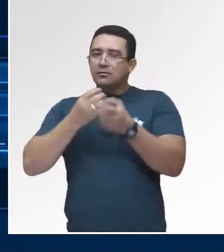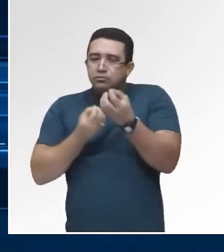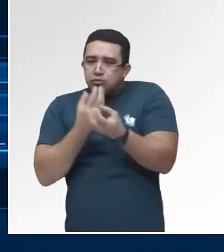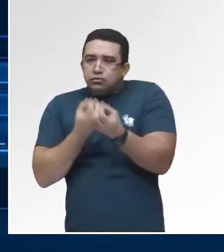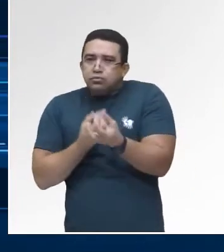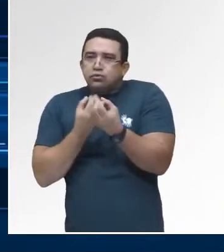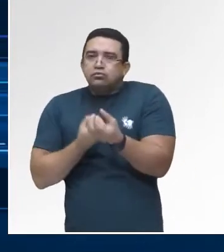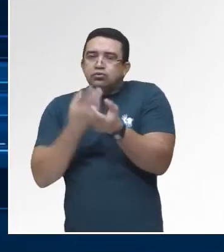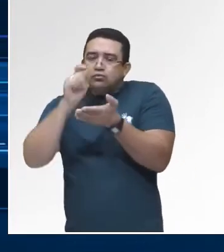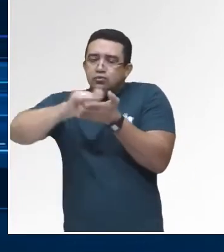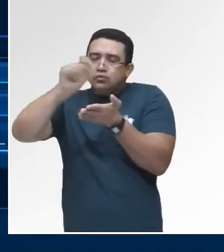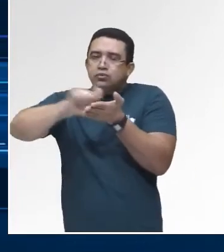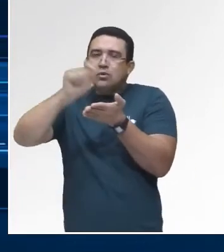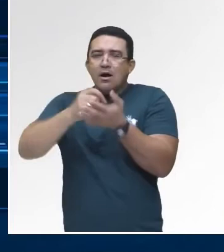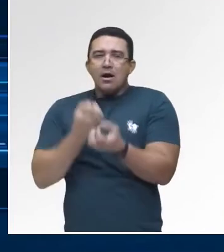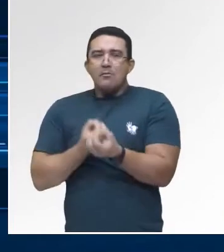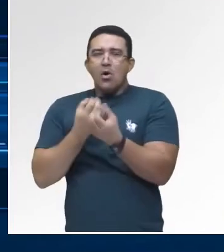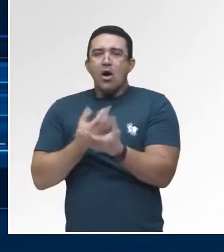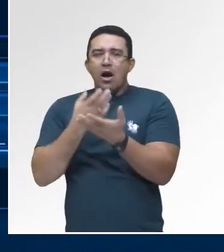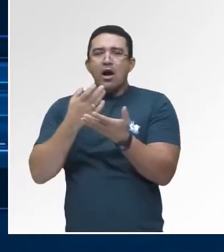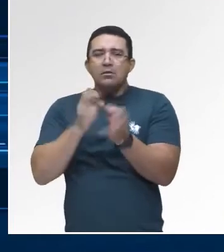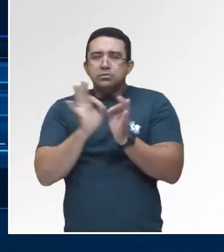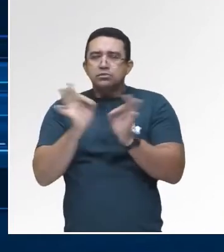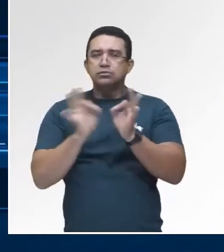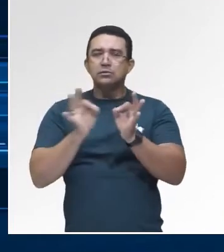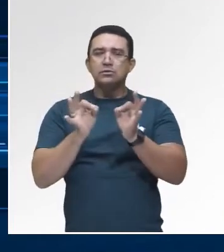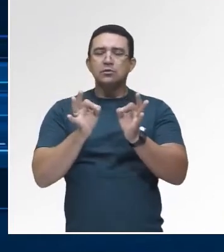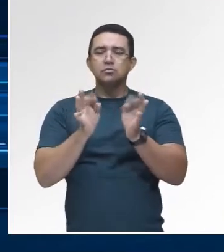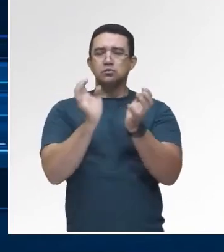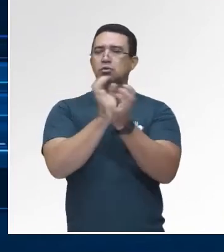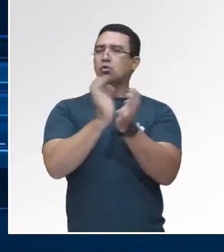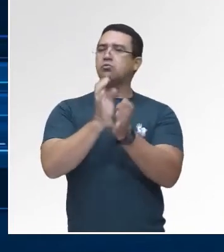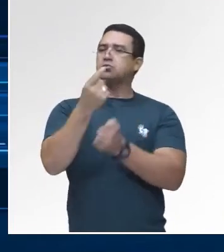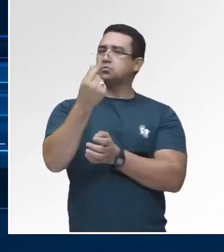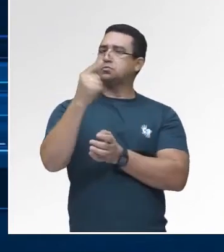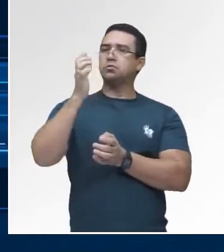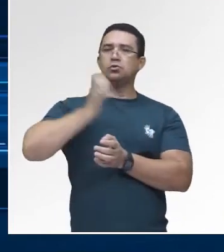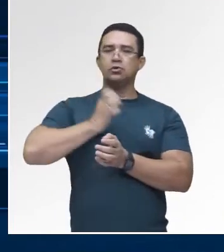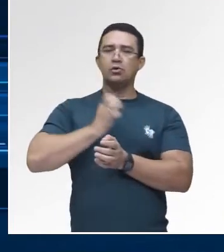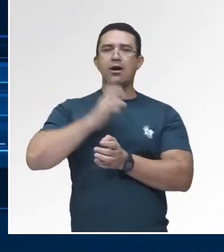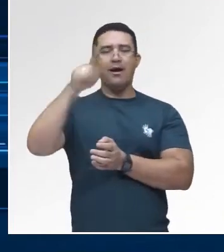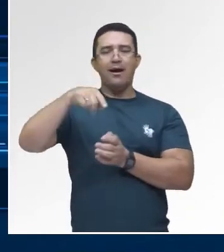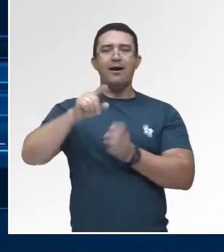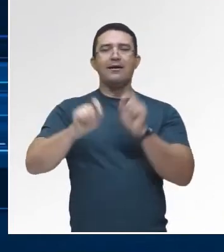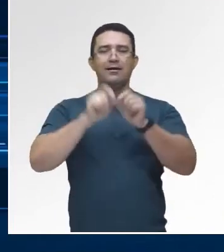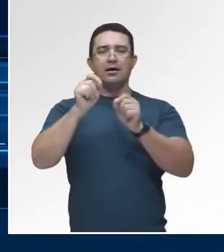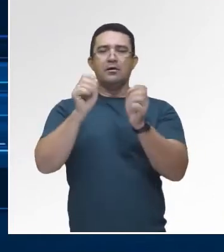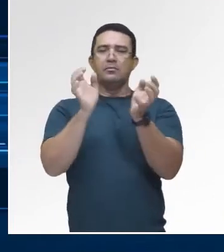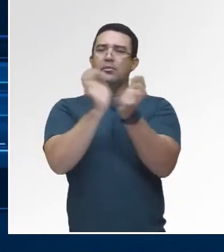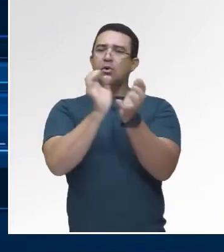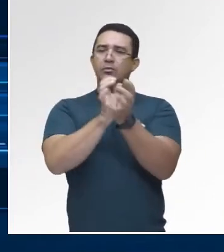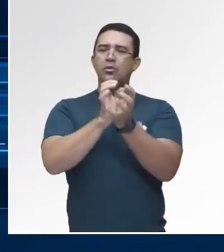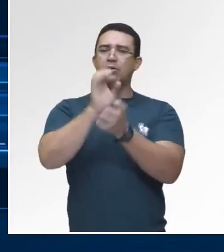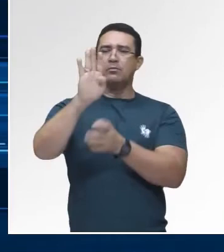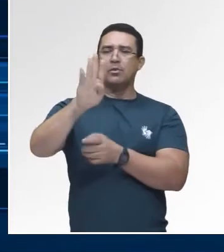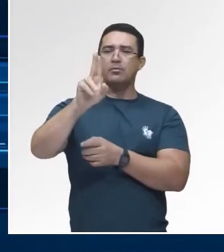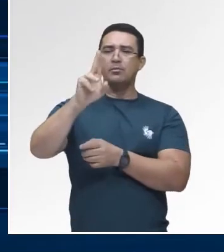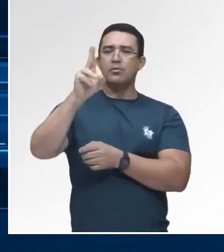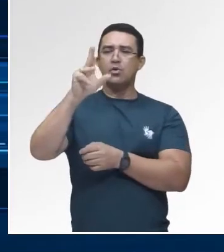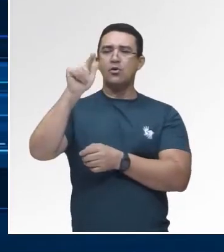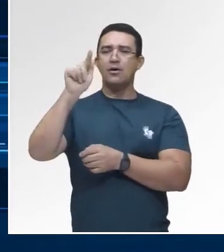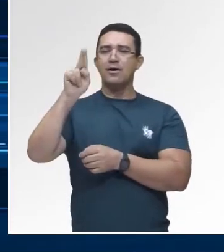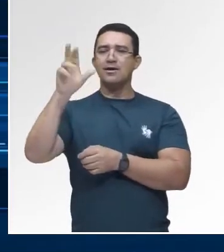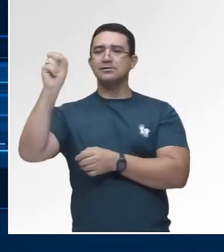Pelas pessoas que tinham o poder econômico, os ricos. E era produzido pela burguesia, para a burguesia, porque só a burguesia